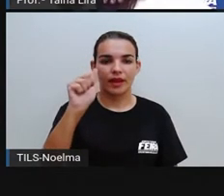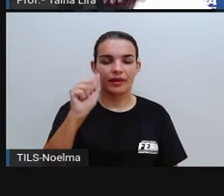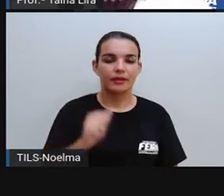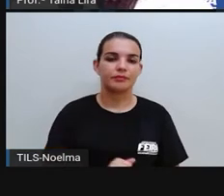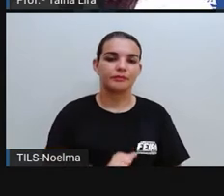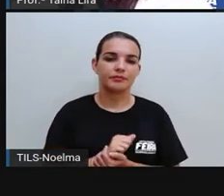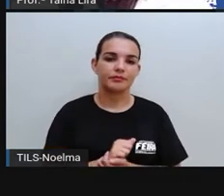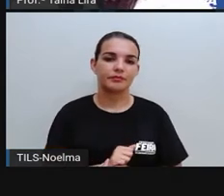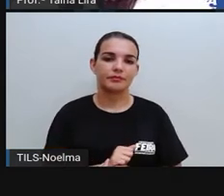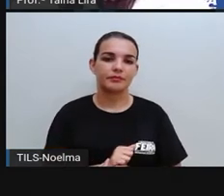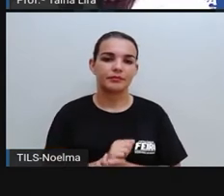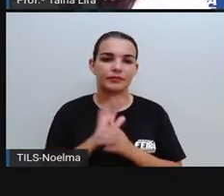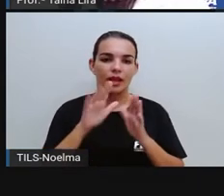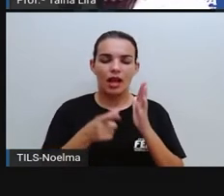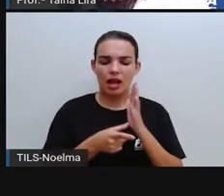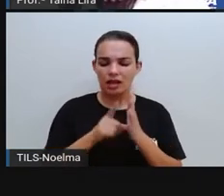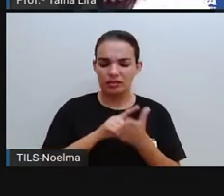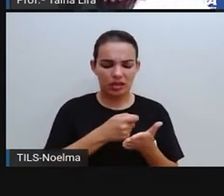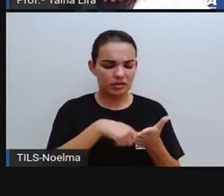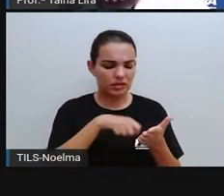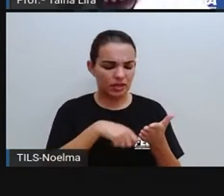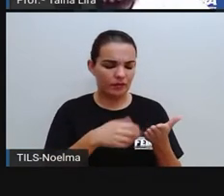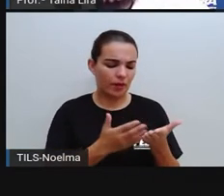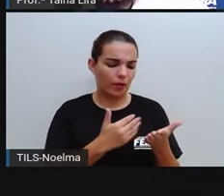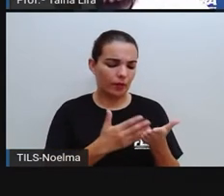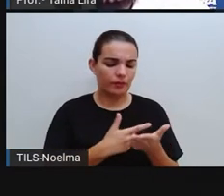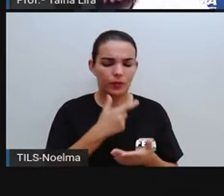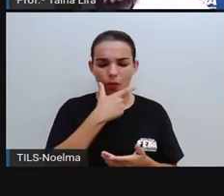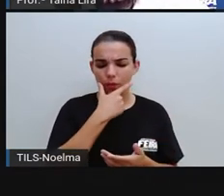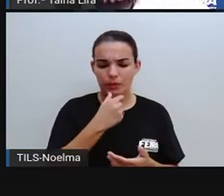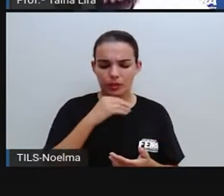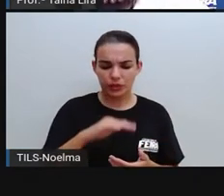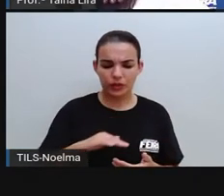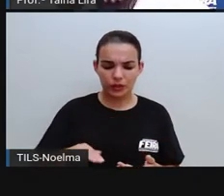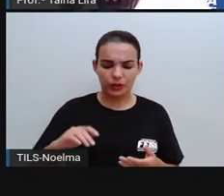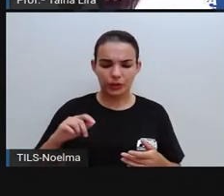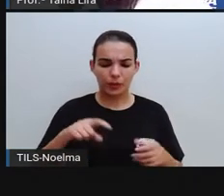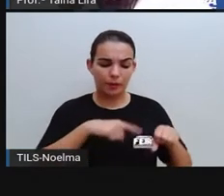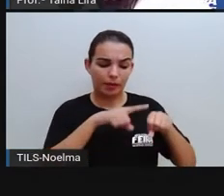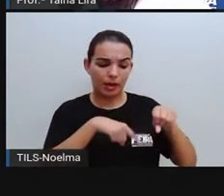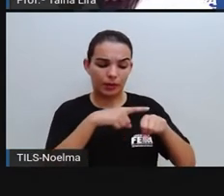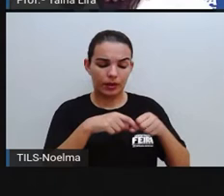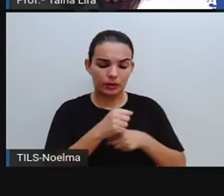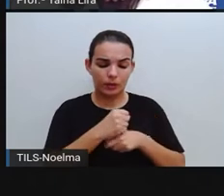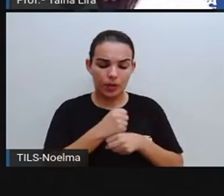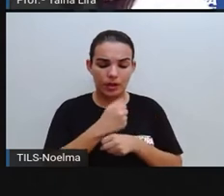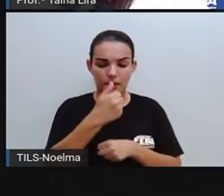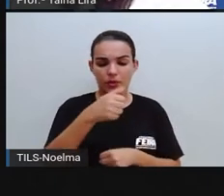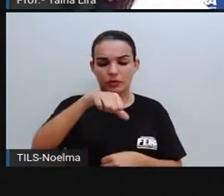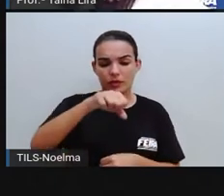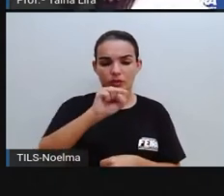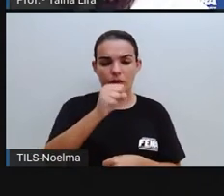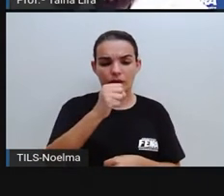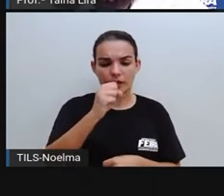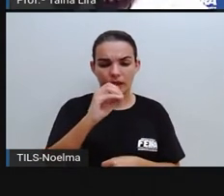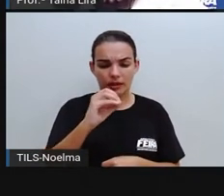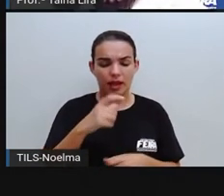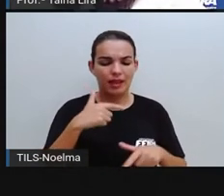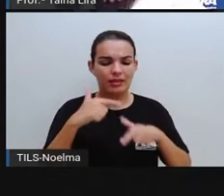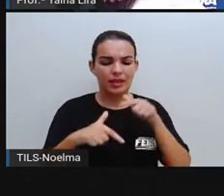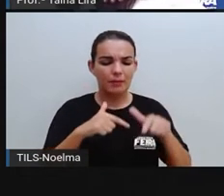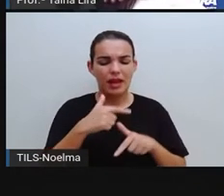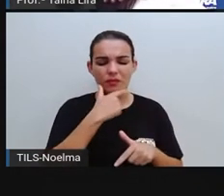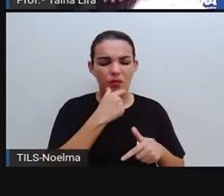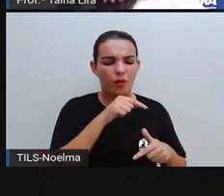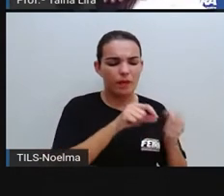lá? Antes de escrever O Menino Maluquinho, em 1980, Ziraldo trabalhava como jornalista